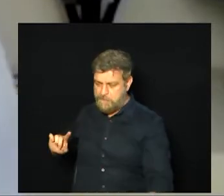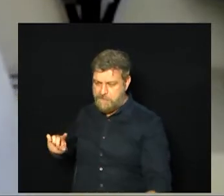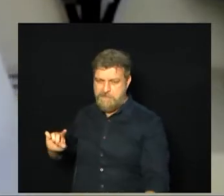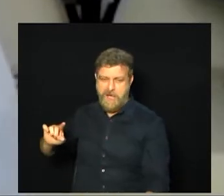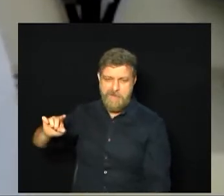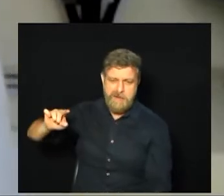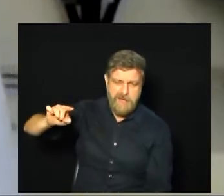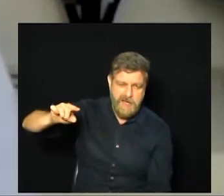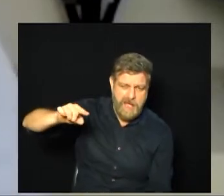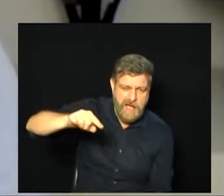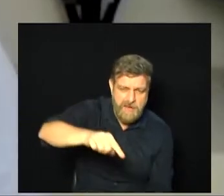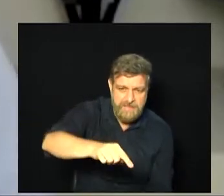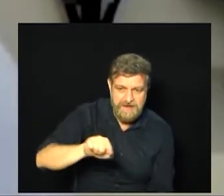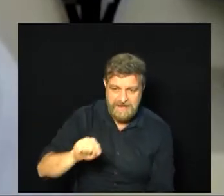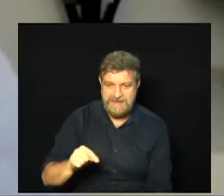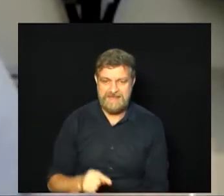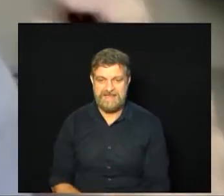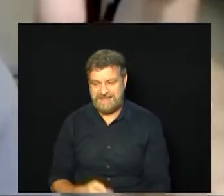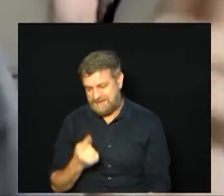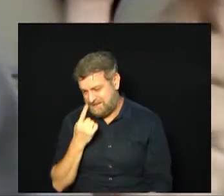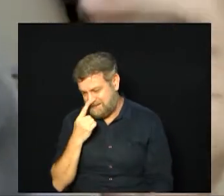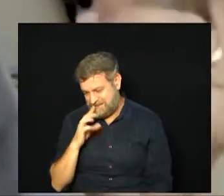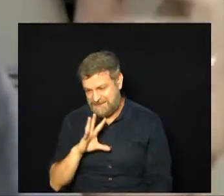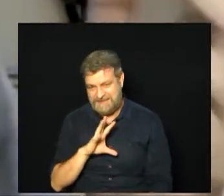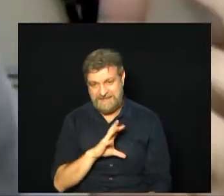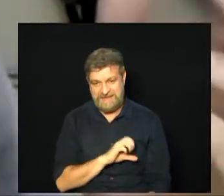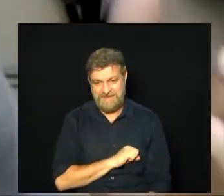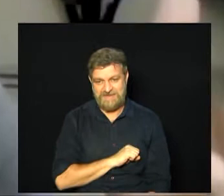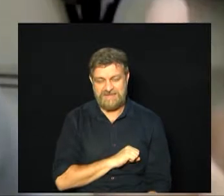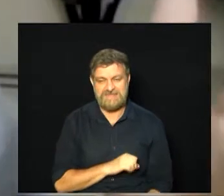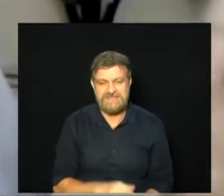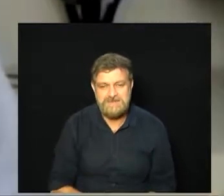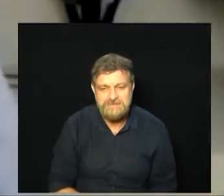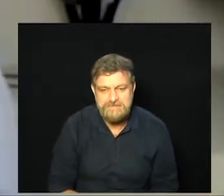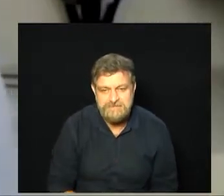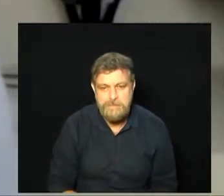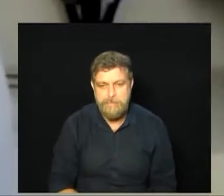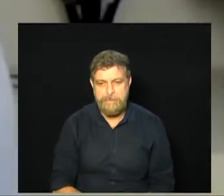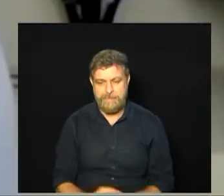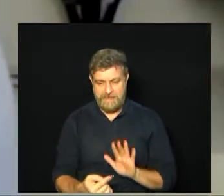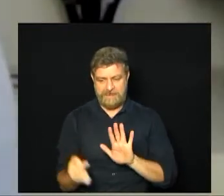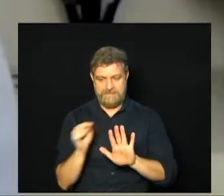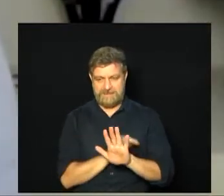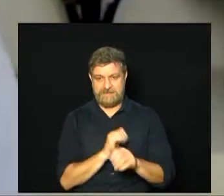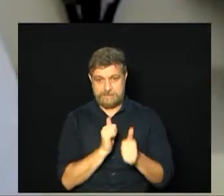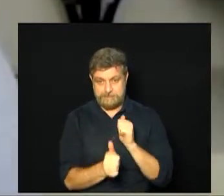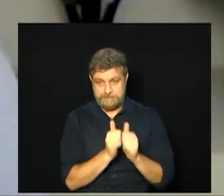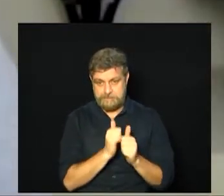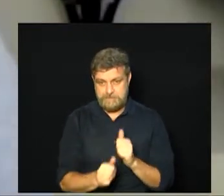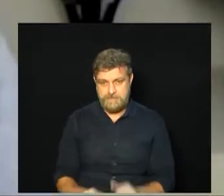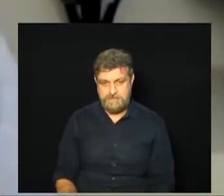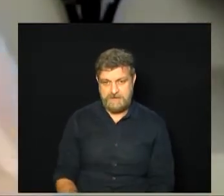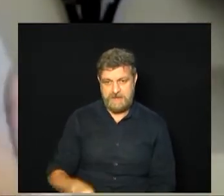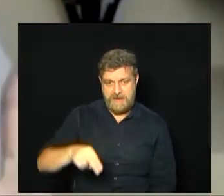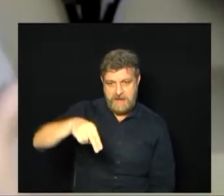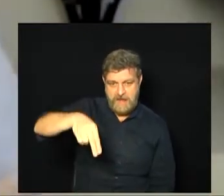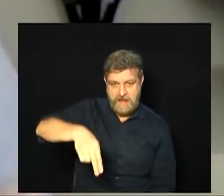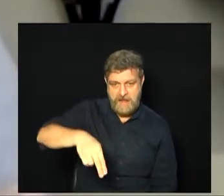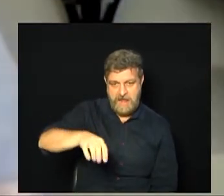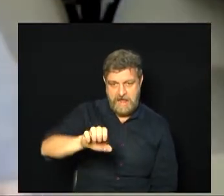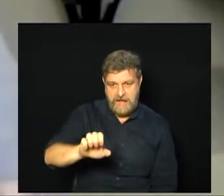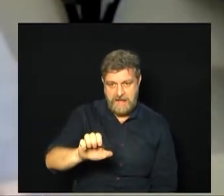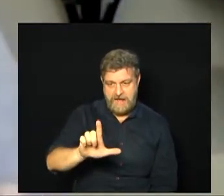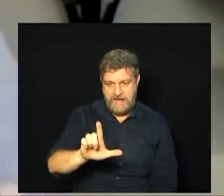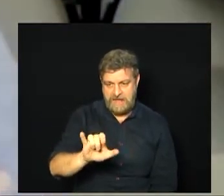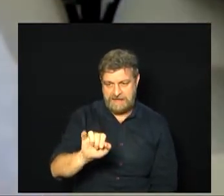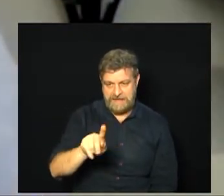quem curte essas coisas assim, fora dos bastidores do futebol, o chute que o Nelinho, que que era lateral direito